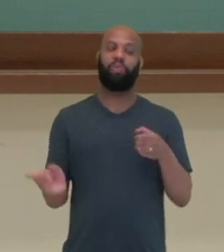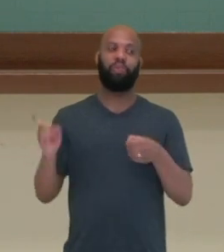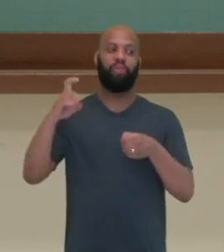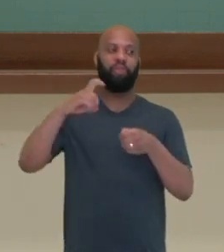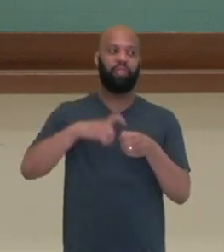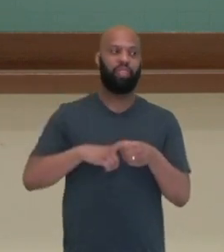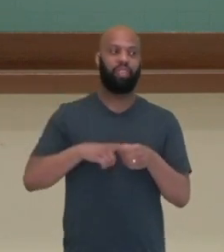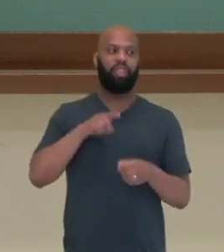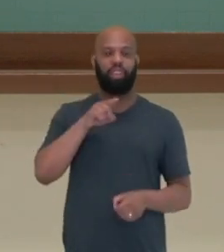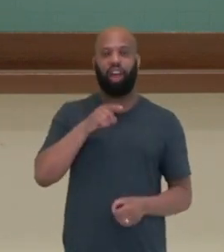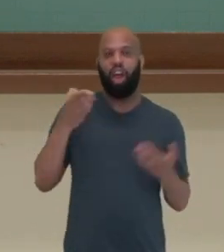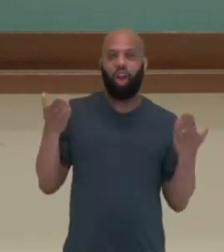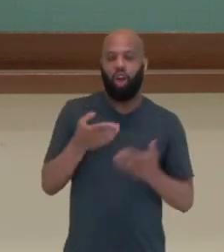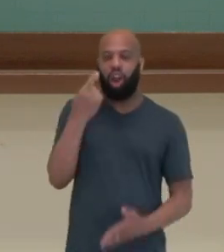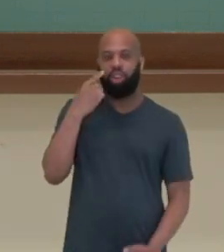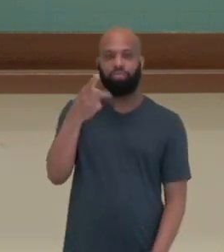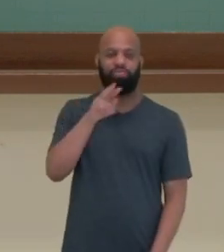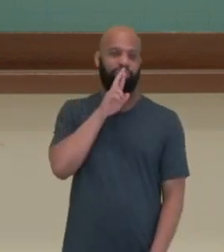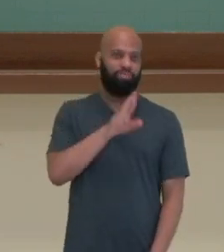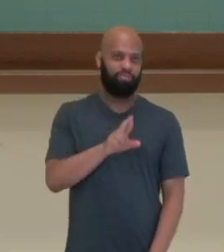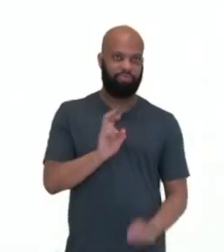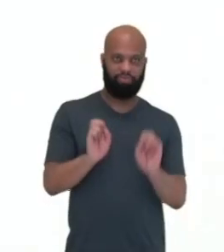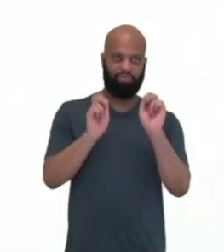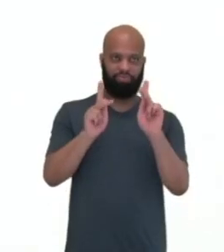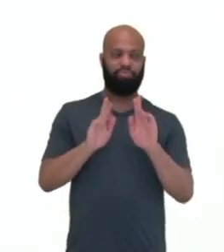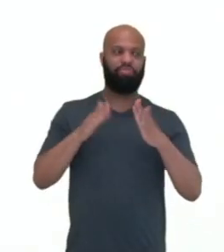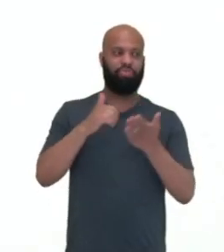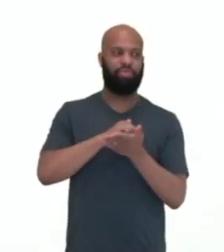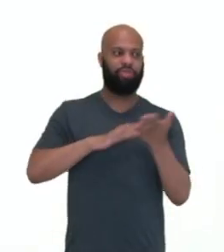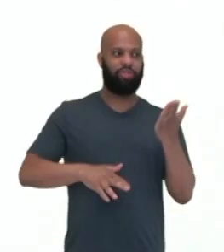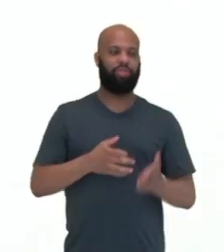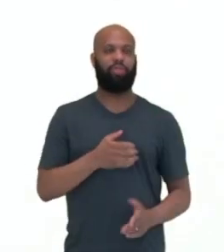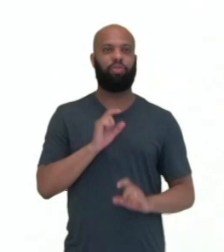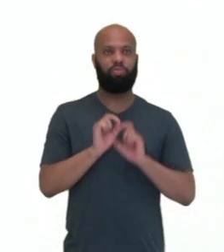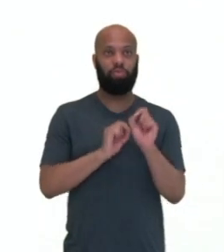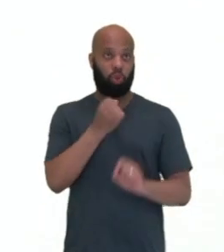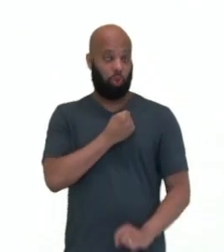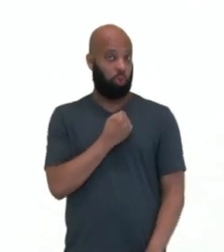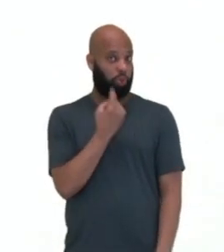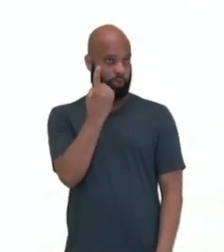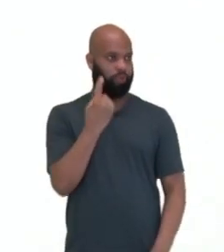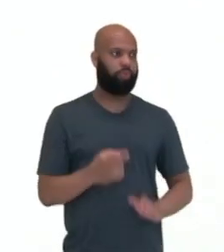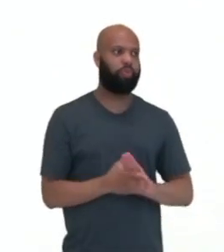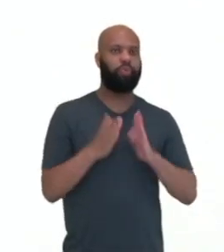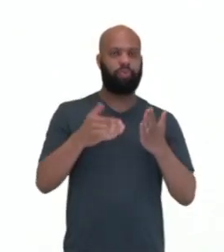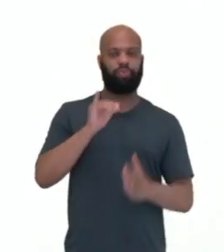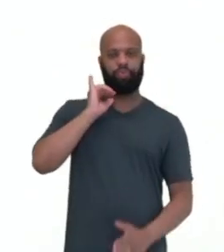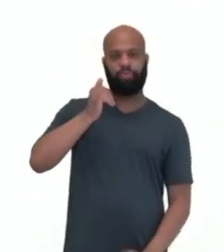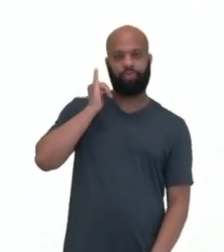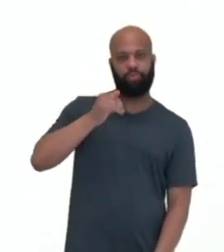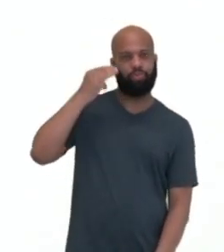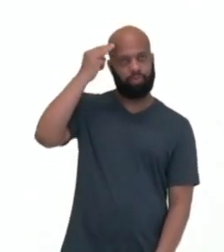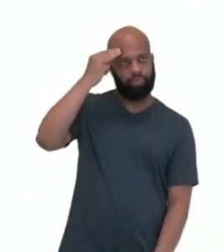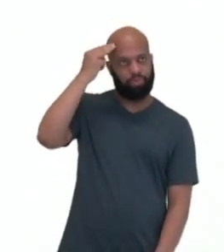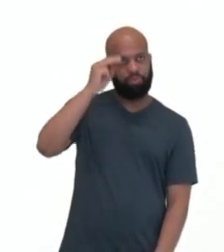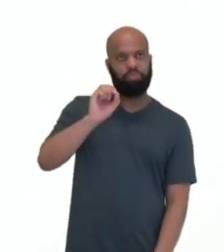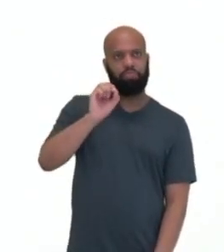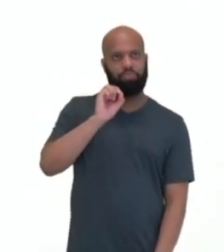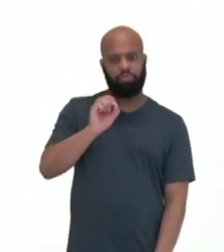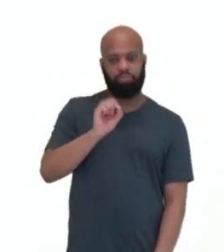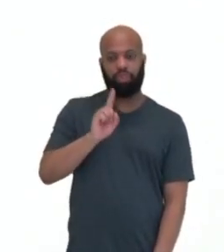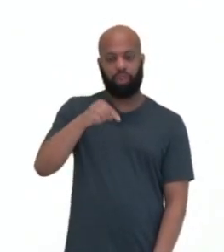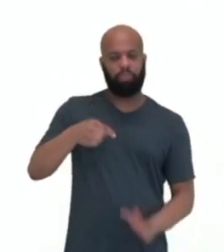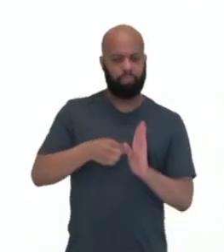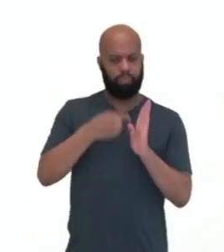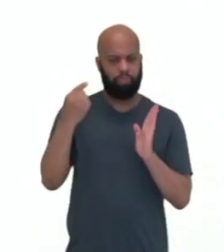Voltei gabaritar contigo a questão. Atividade 1. Então, o narrador de memória será um narrador em